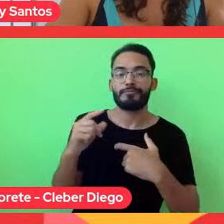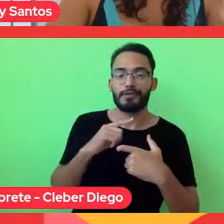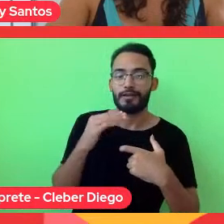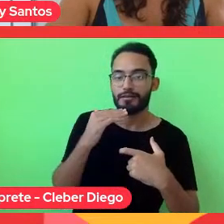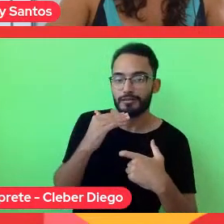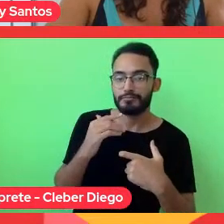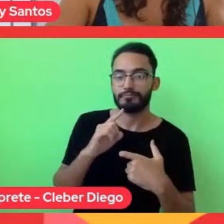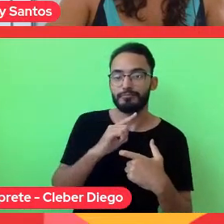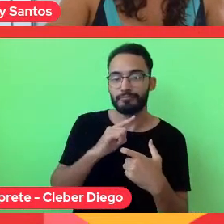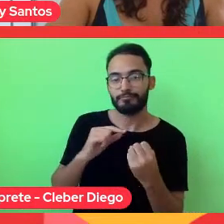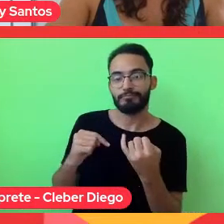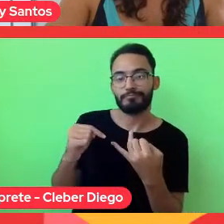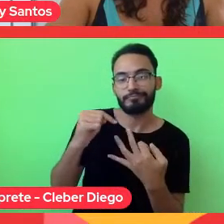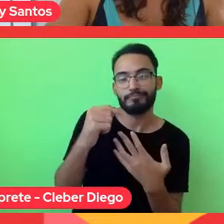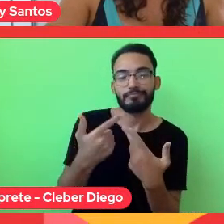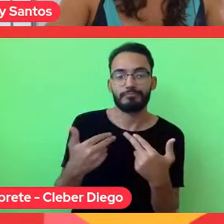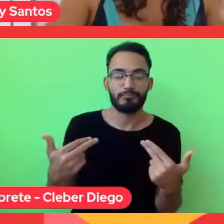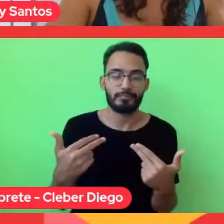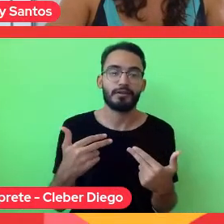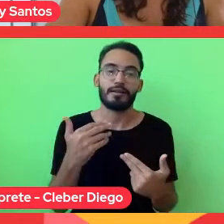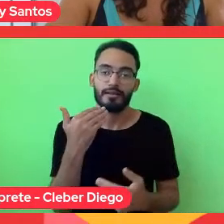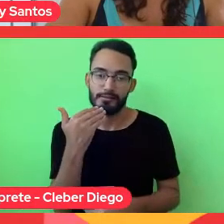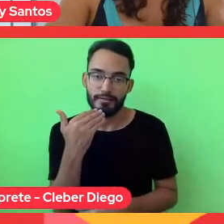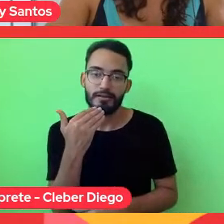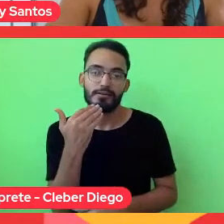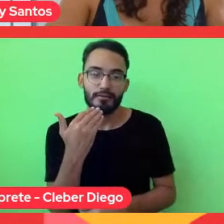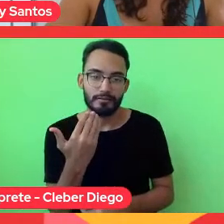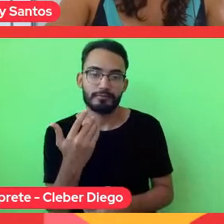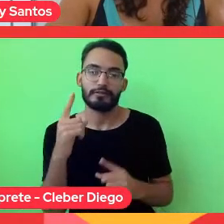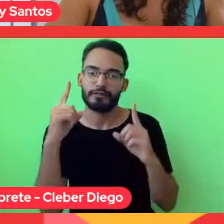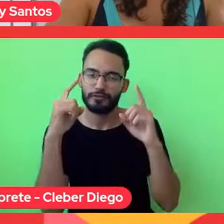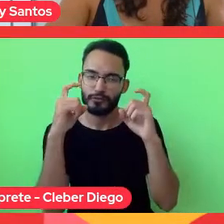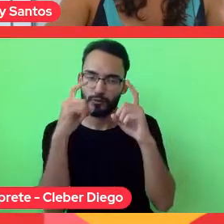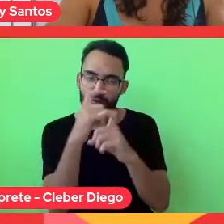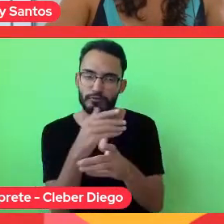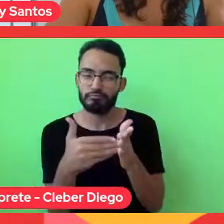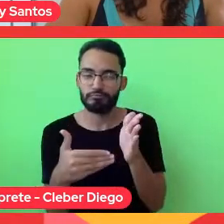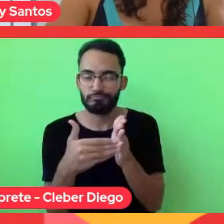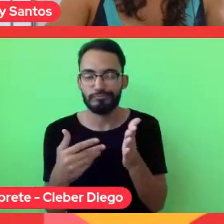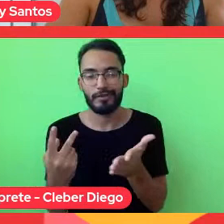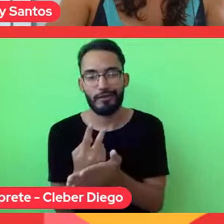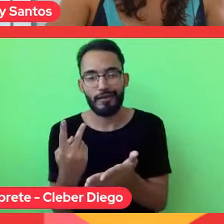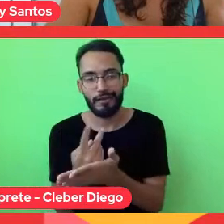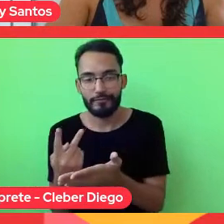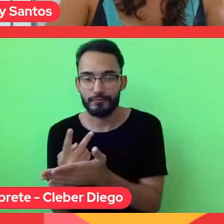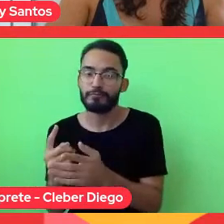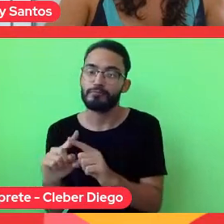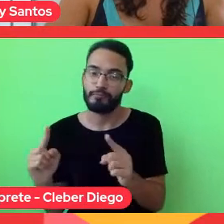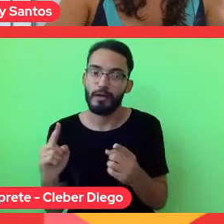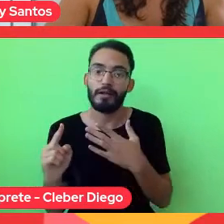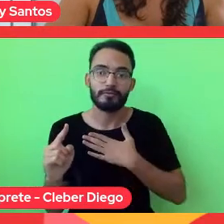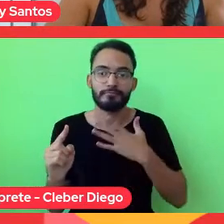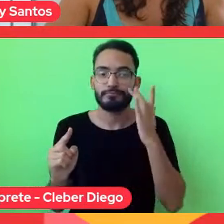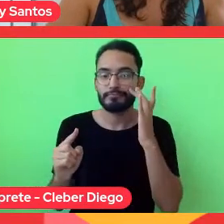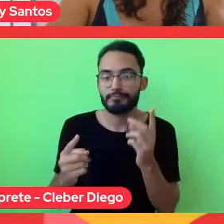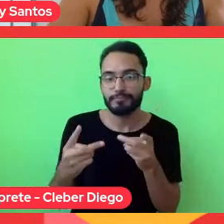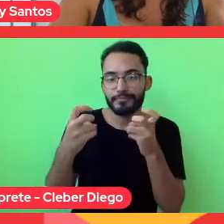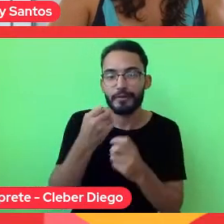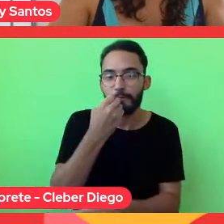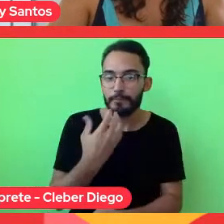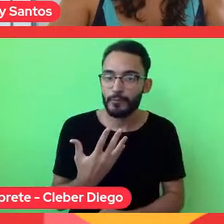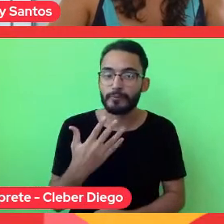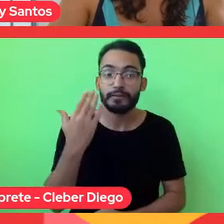despeito dos seus defeitos ali, as suas dificuldades e os seus erros. Mas eu achei bem bacana